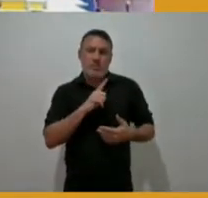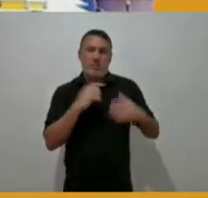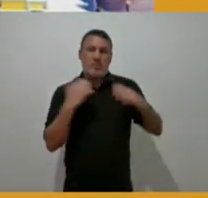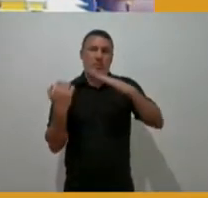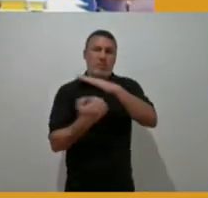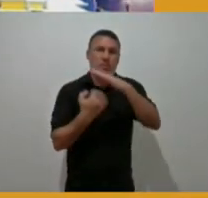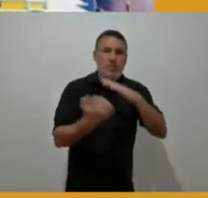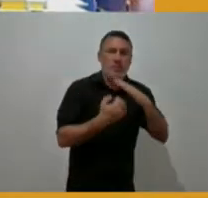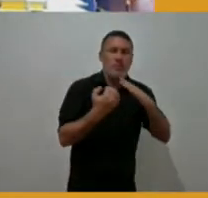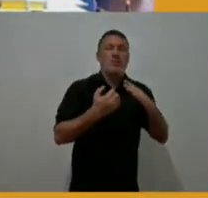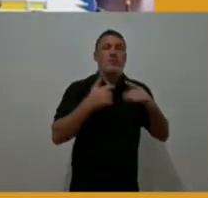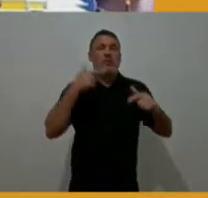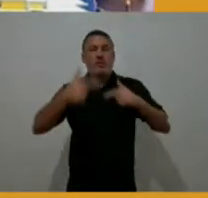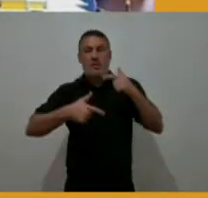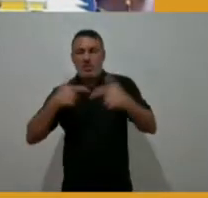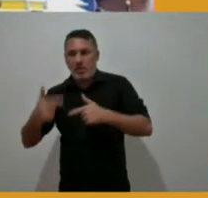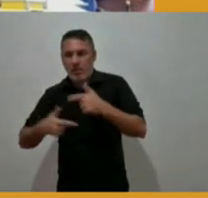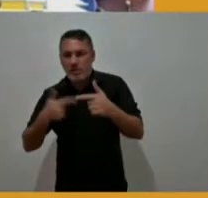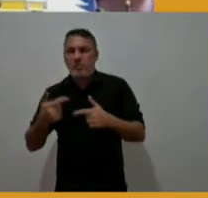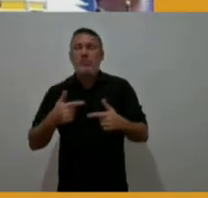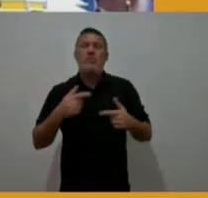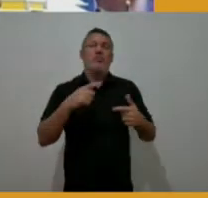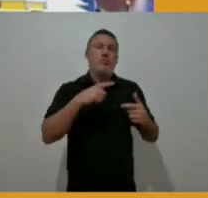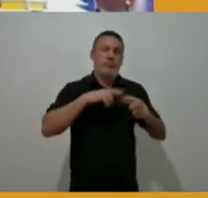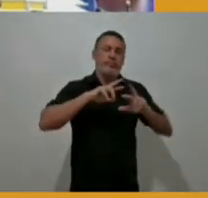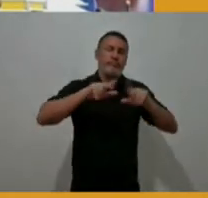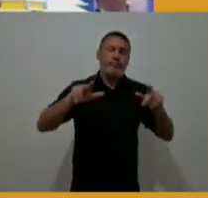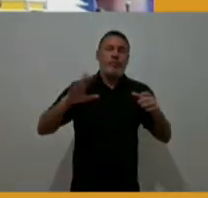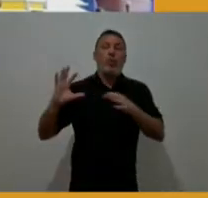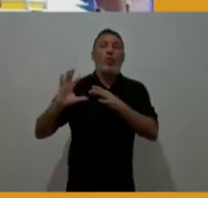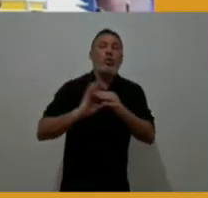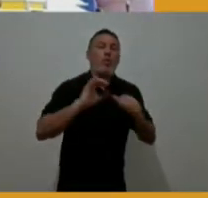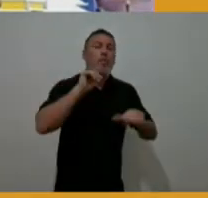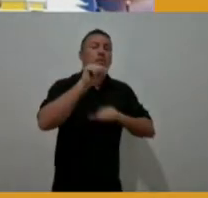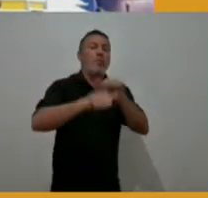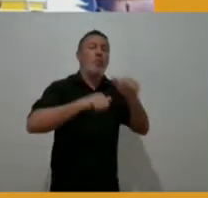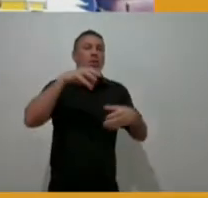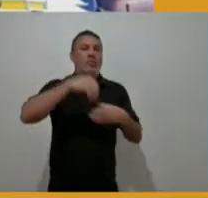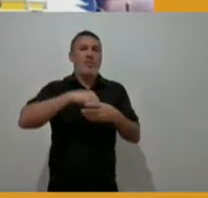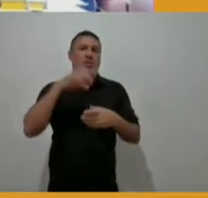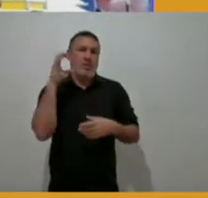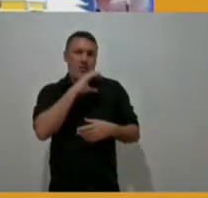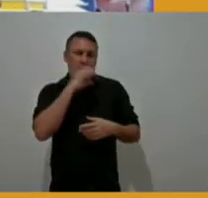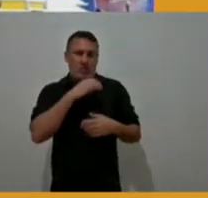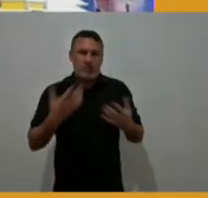atividades, né, num contexto de mudanças aceleradas.